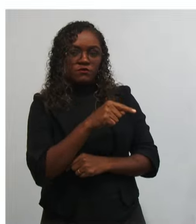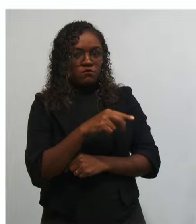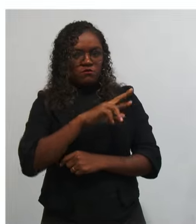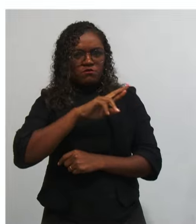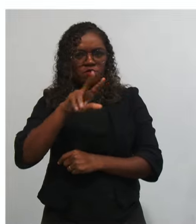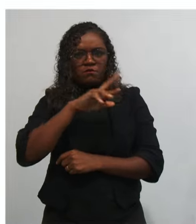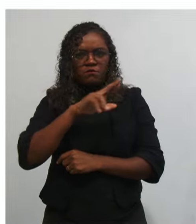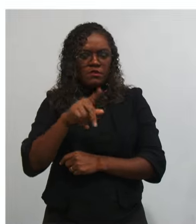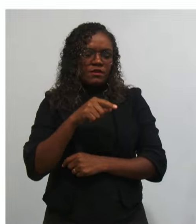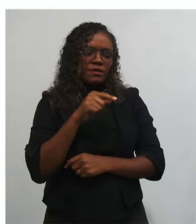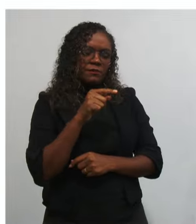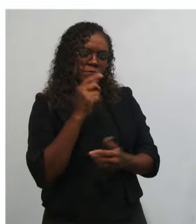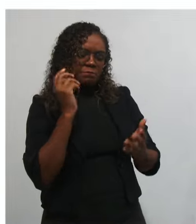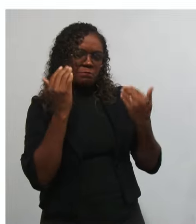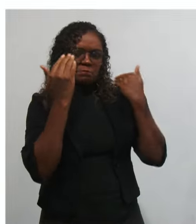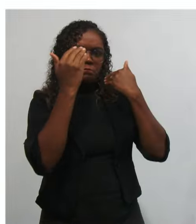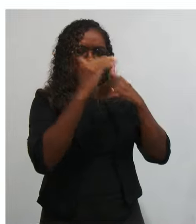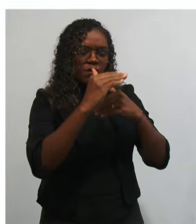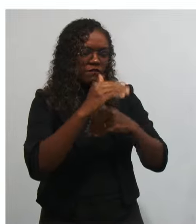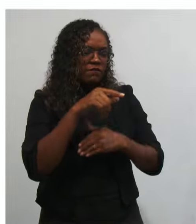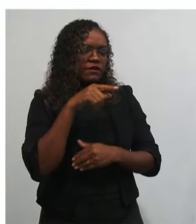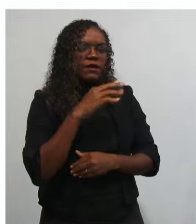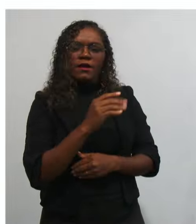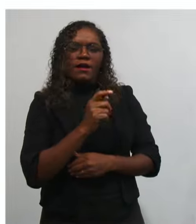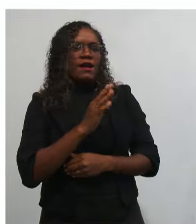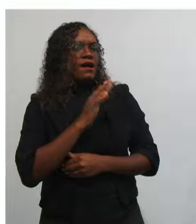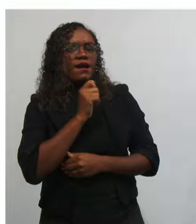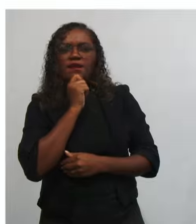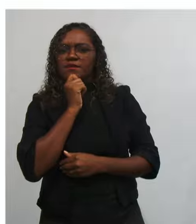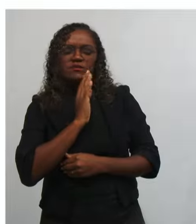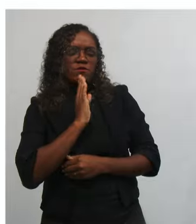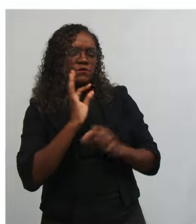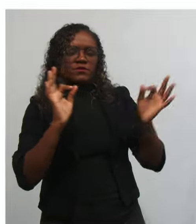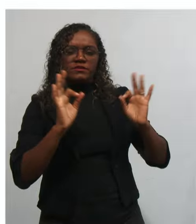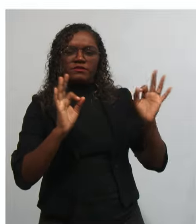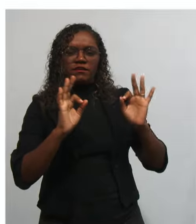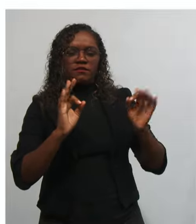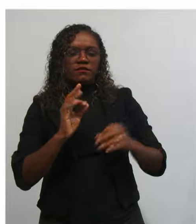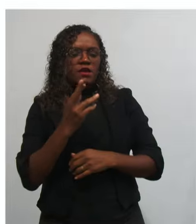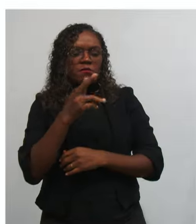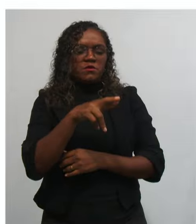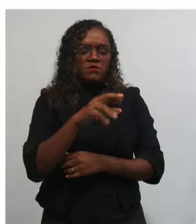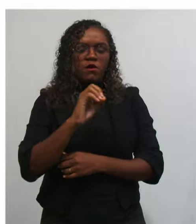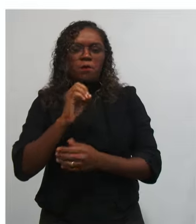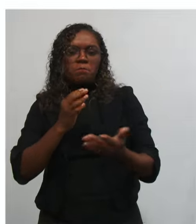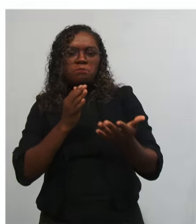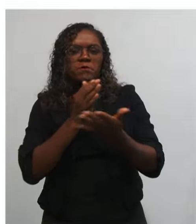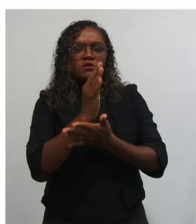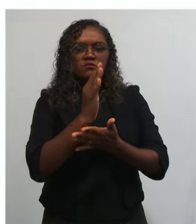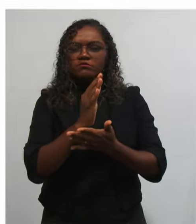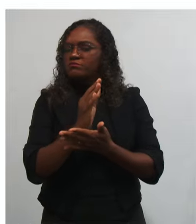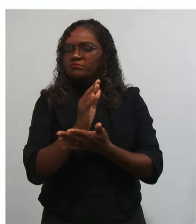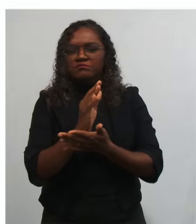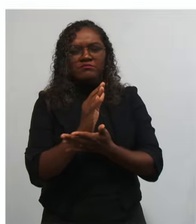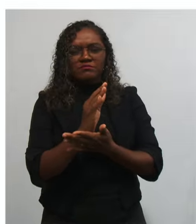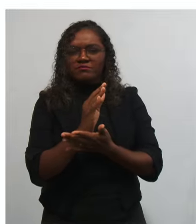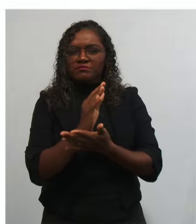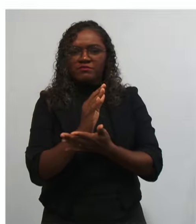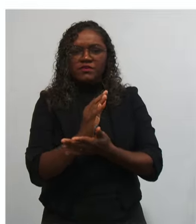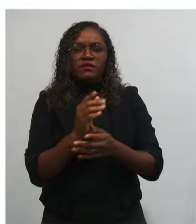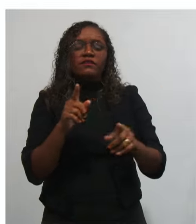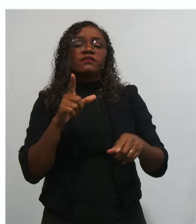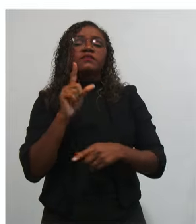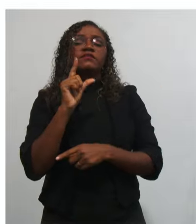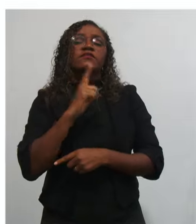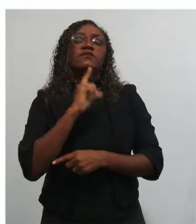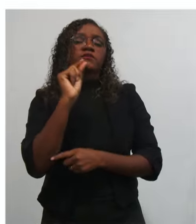prova para que o sem conhecer o aluno para que o aluno seja aprovado ou reprovado nós temos uma vivência com esse aluno e